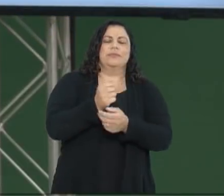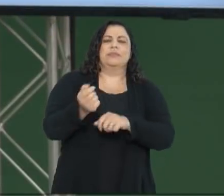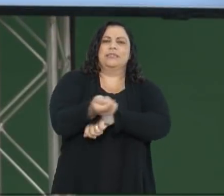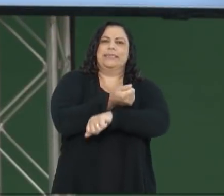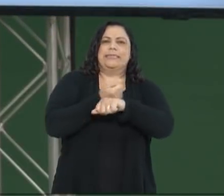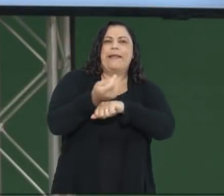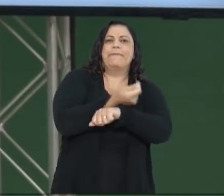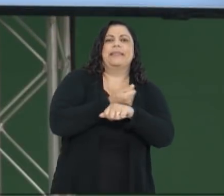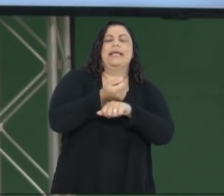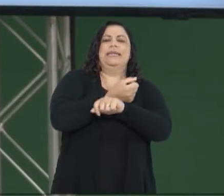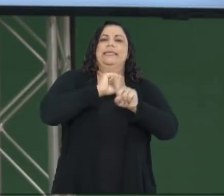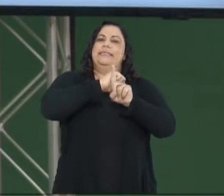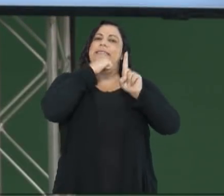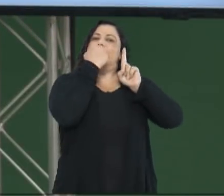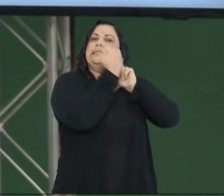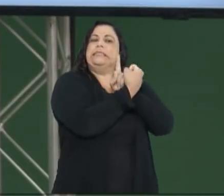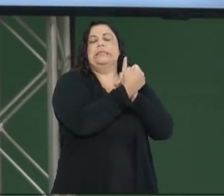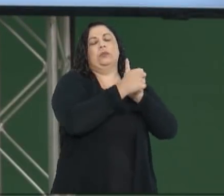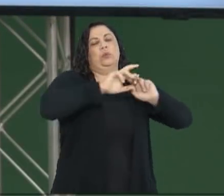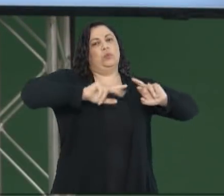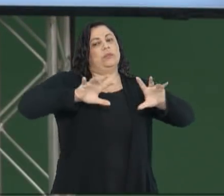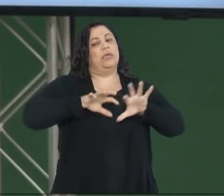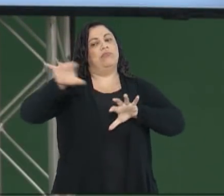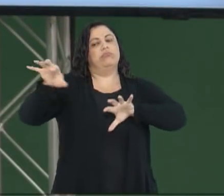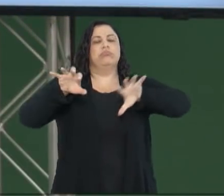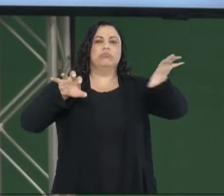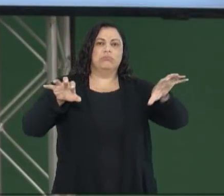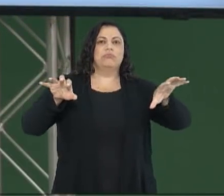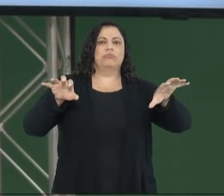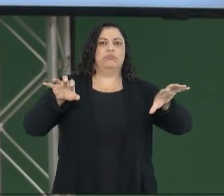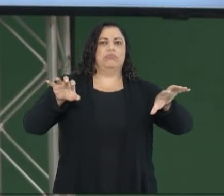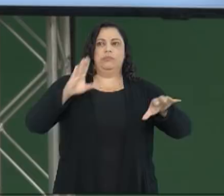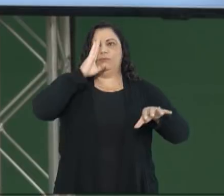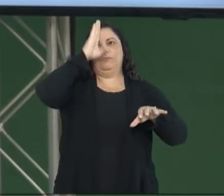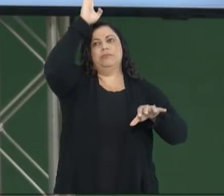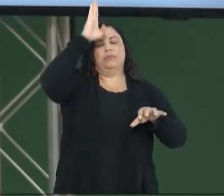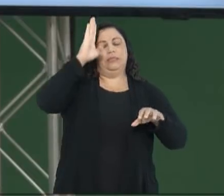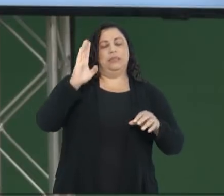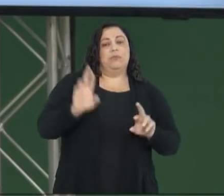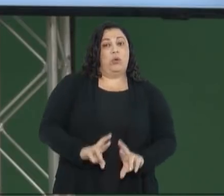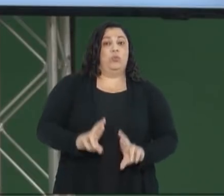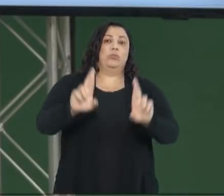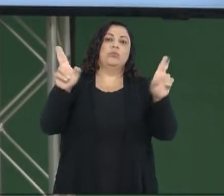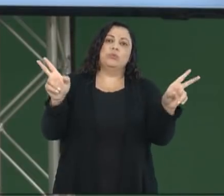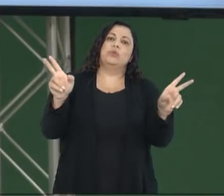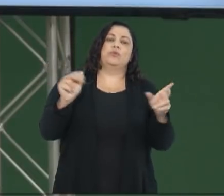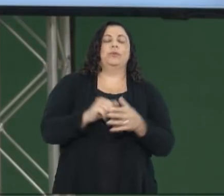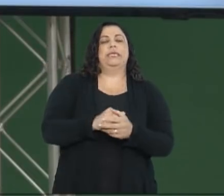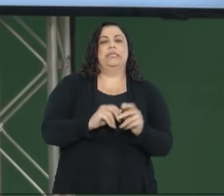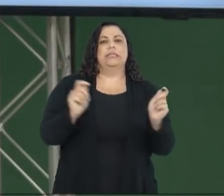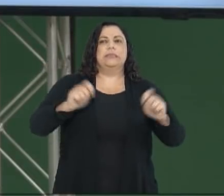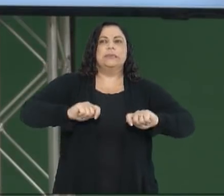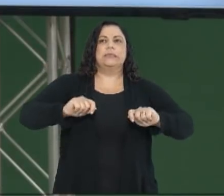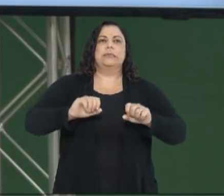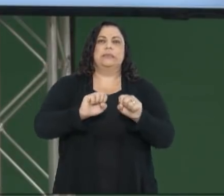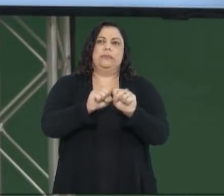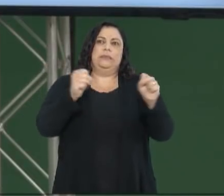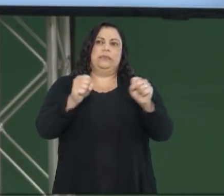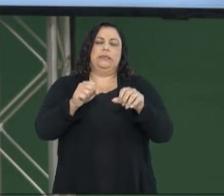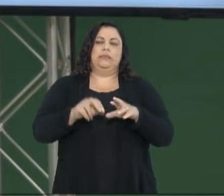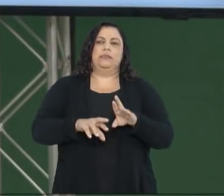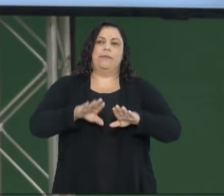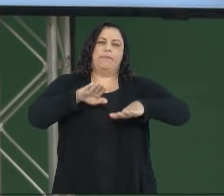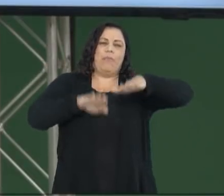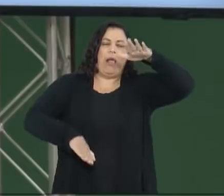socialistas, acentua-se essa diferença no continente europeu, certo? Então, quando a gente pensa em diferenças enormes, a gente